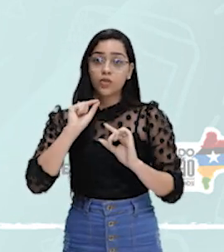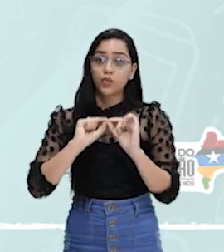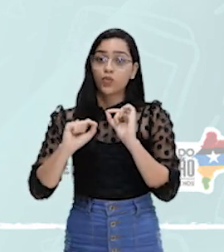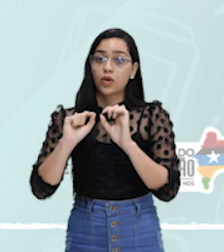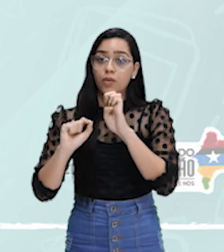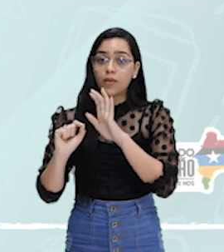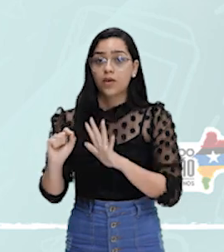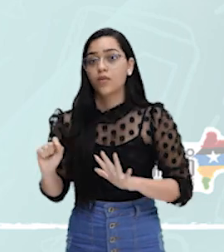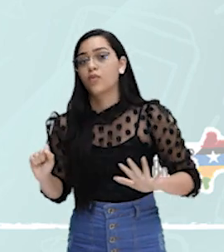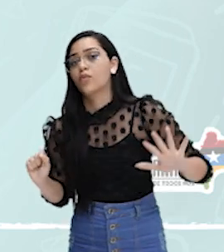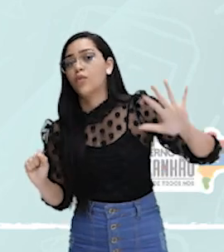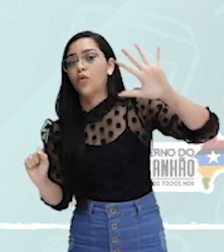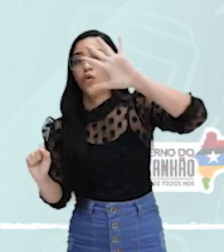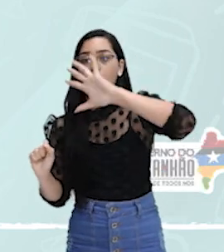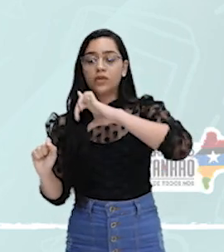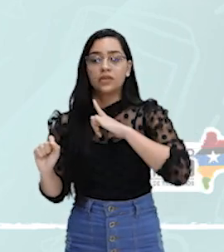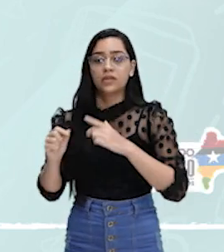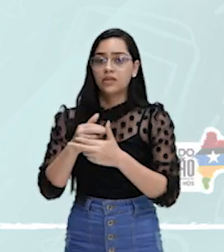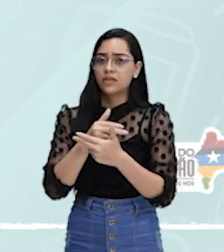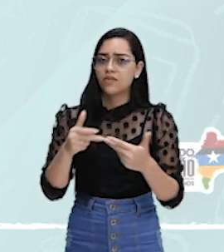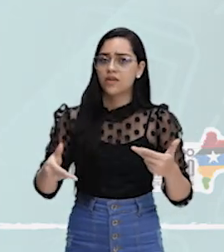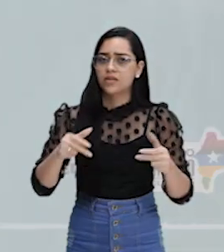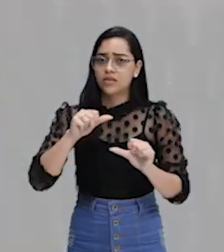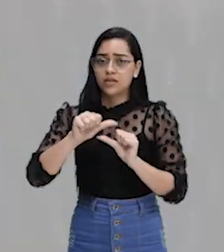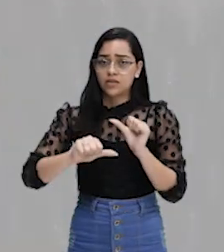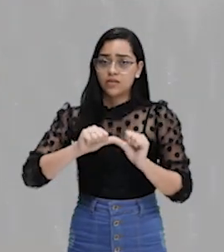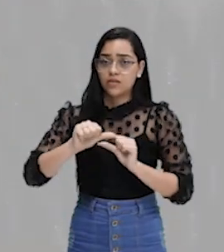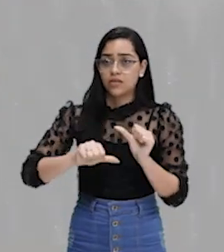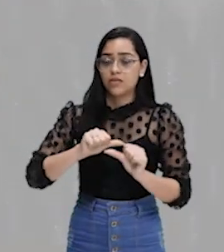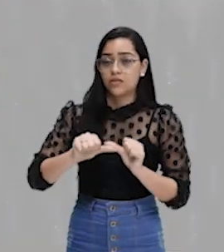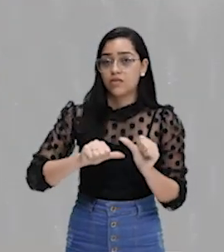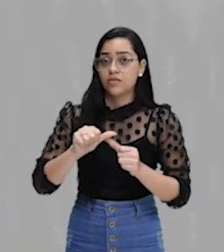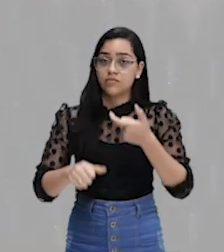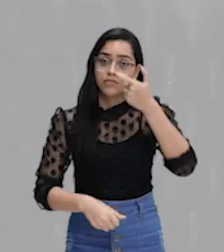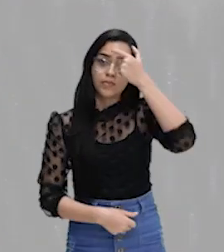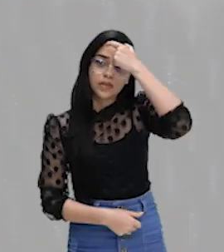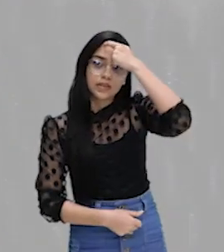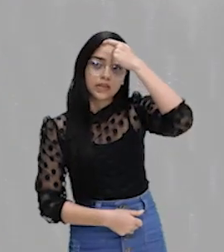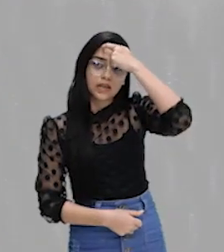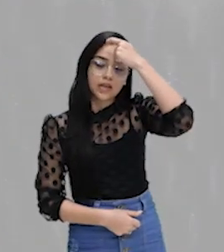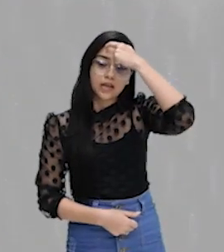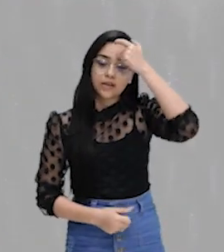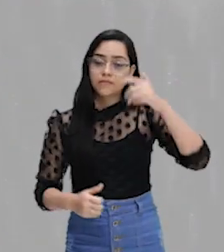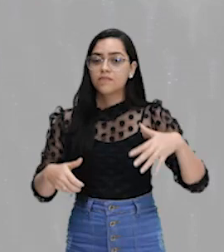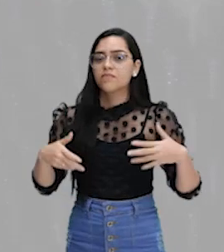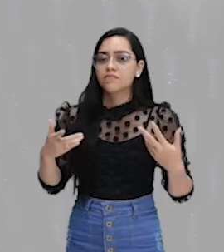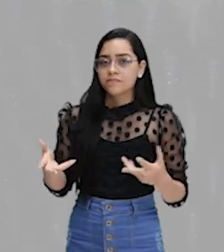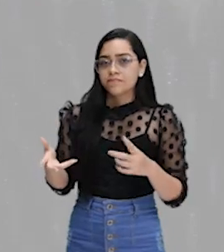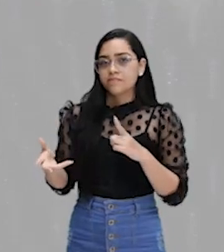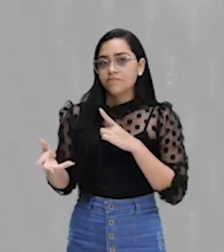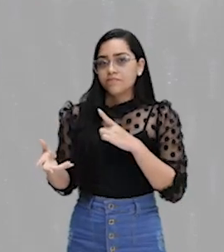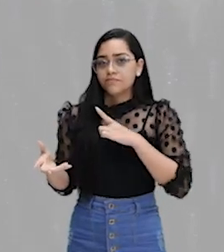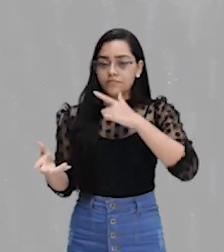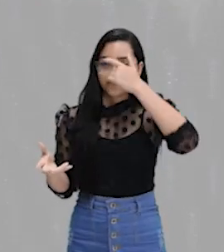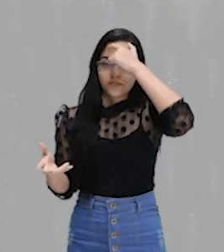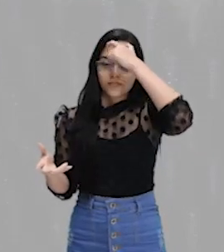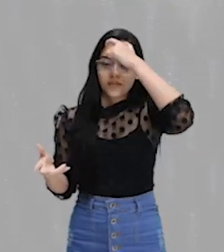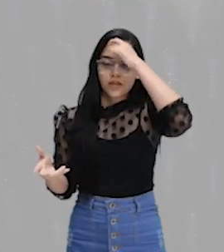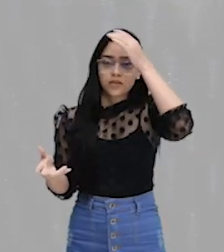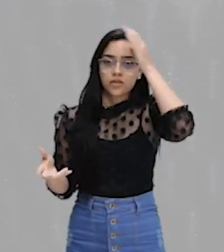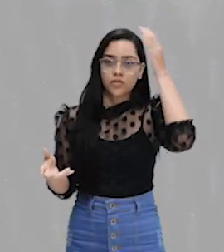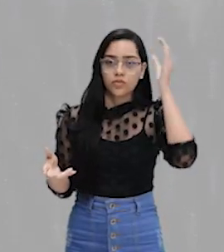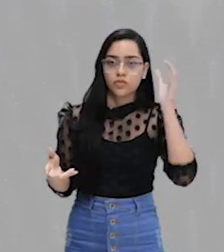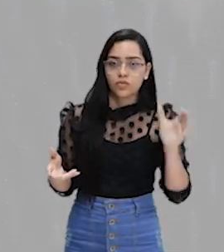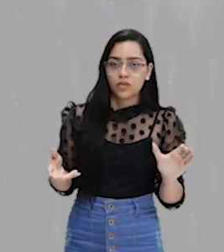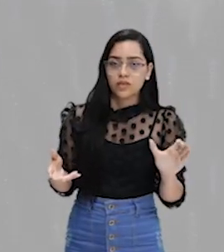Europa atravessando uma série de transformações mentais, e essas transformações mentais e